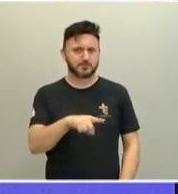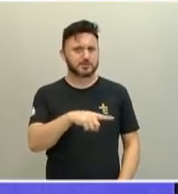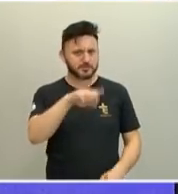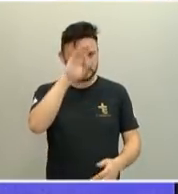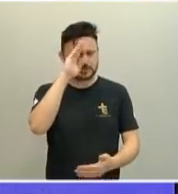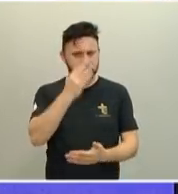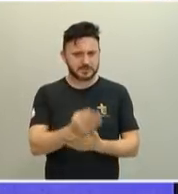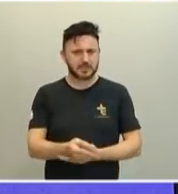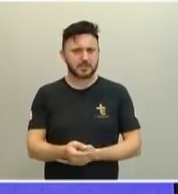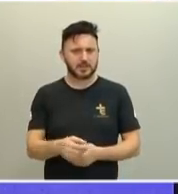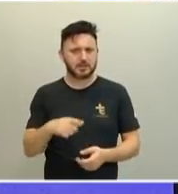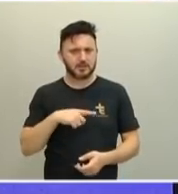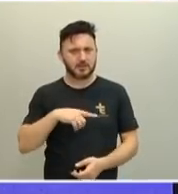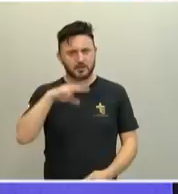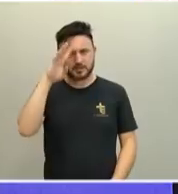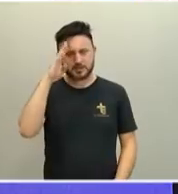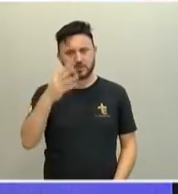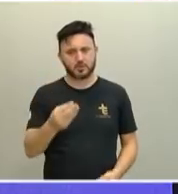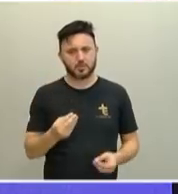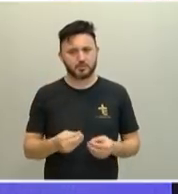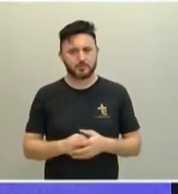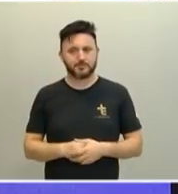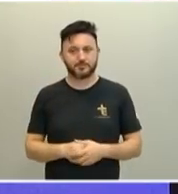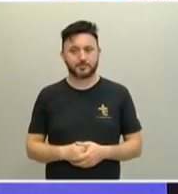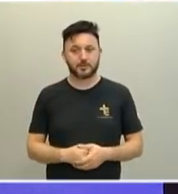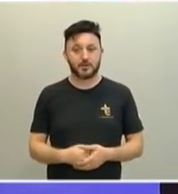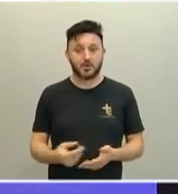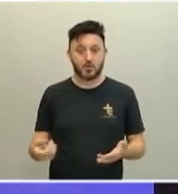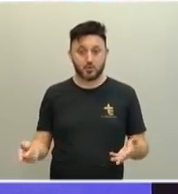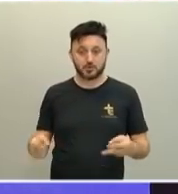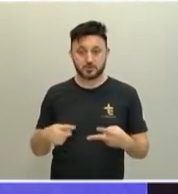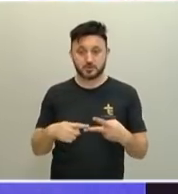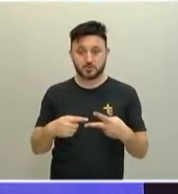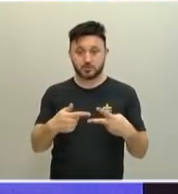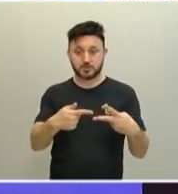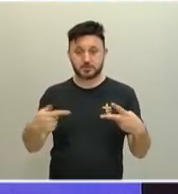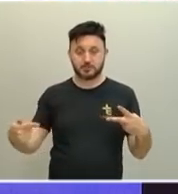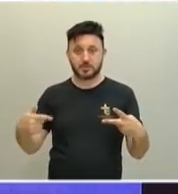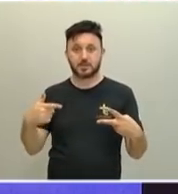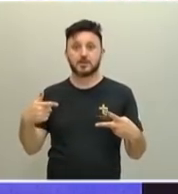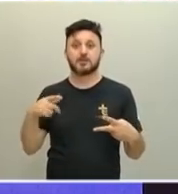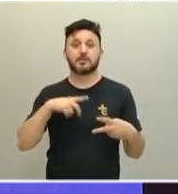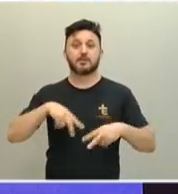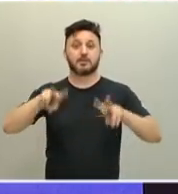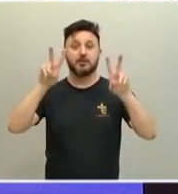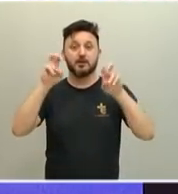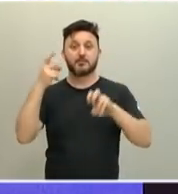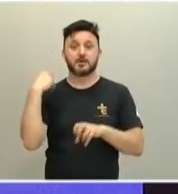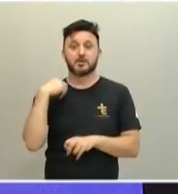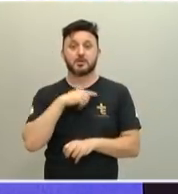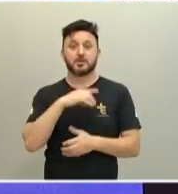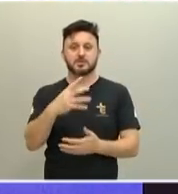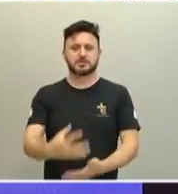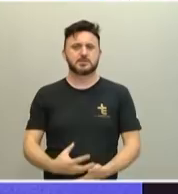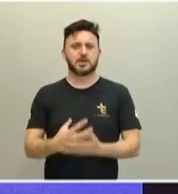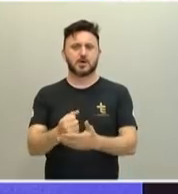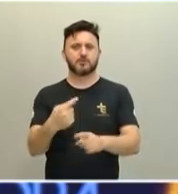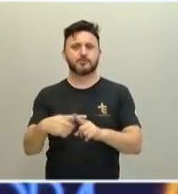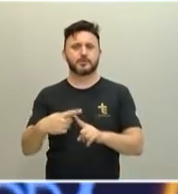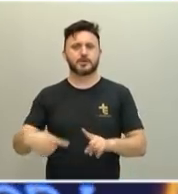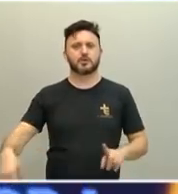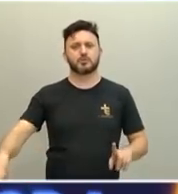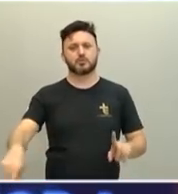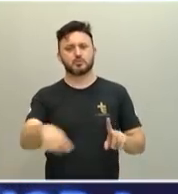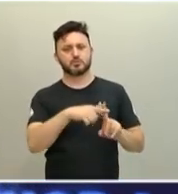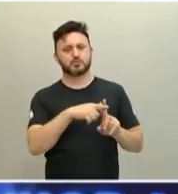como. Nessa segunda semana, salvos pela cruz, nós acreditamos que somos libertos da desesperança. Tem como.